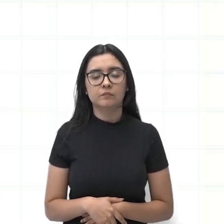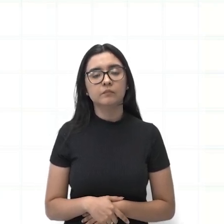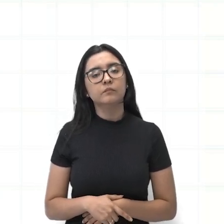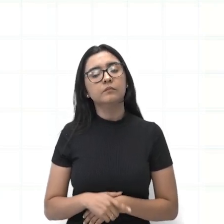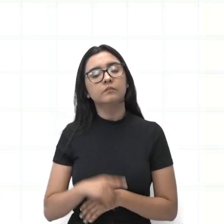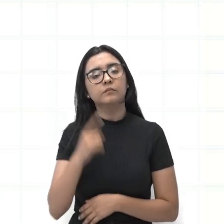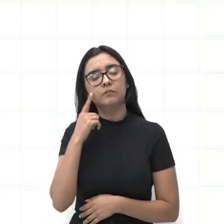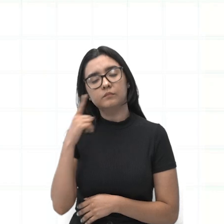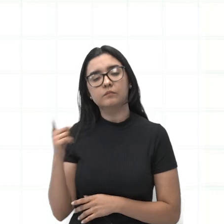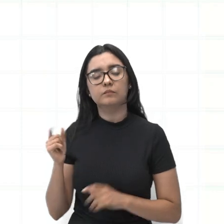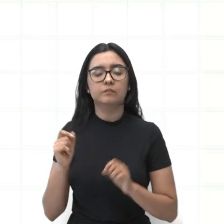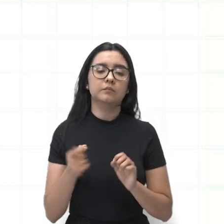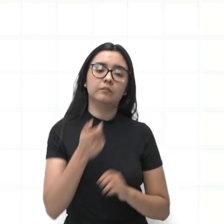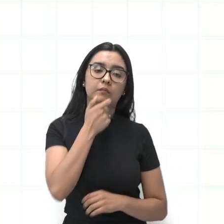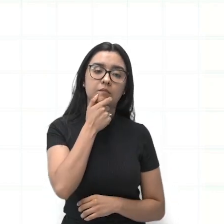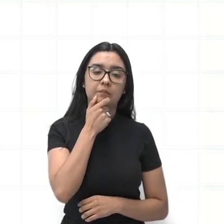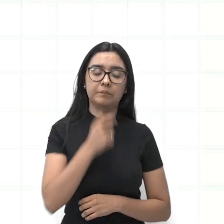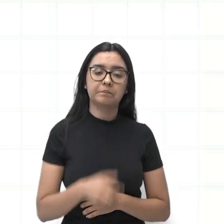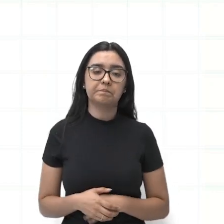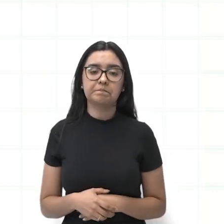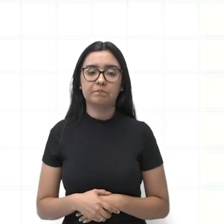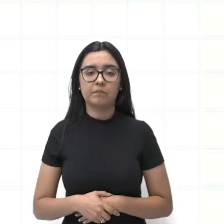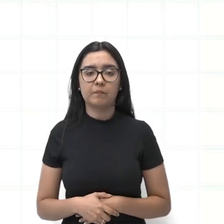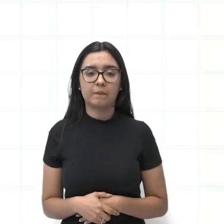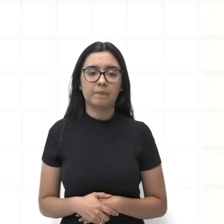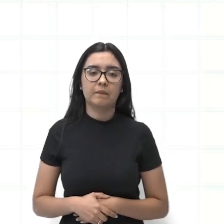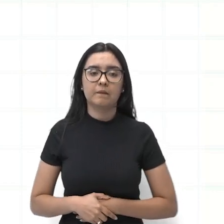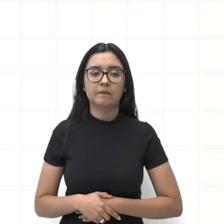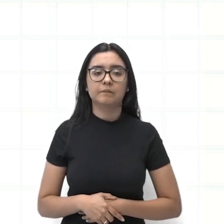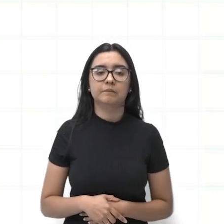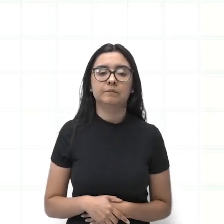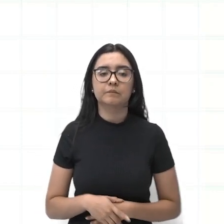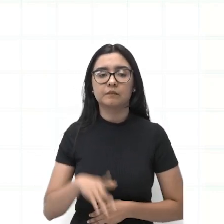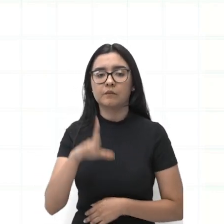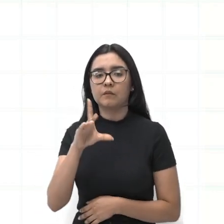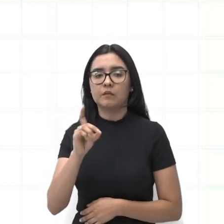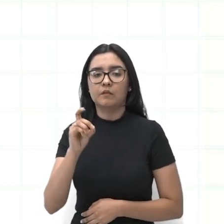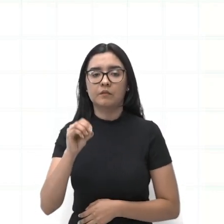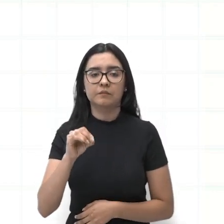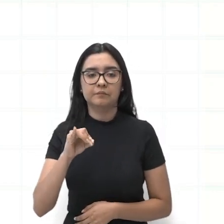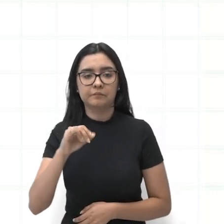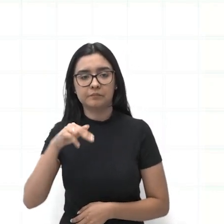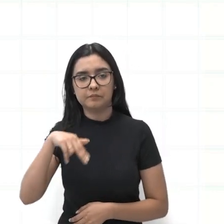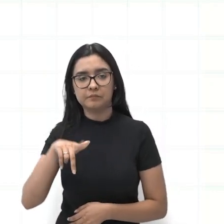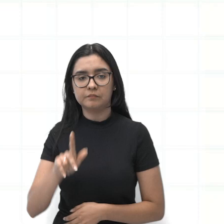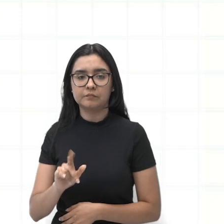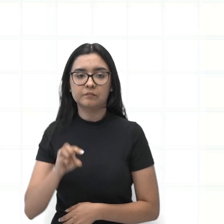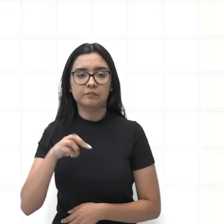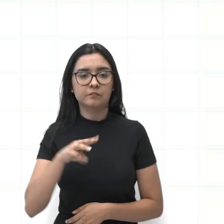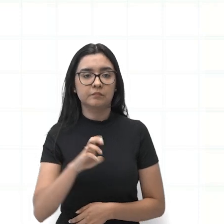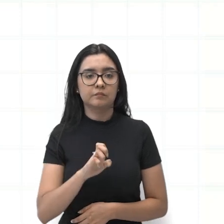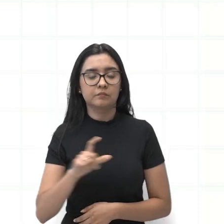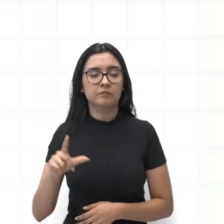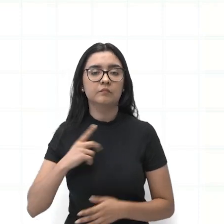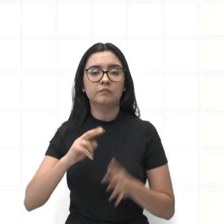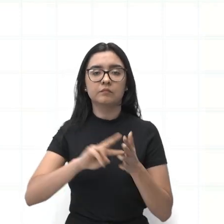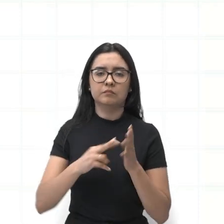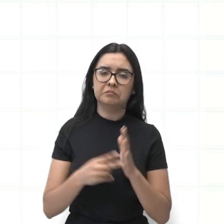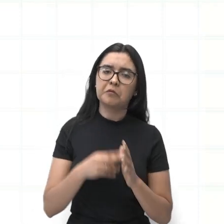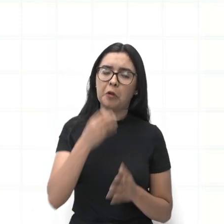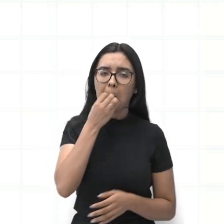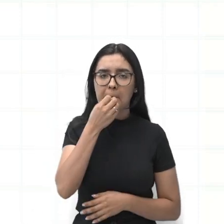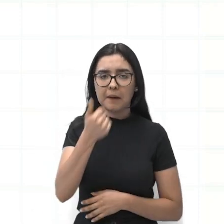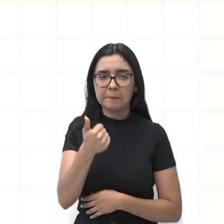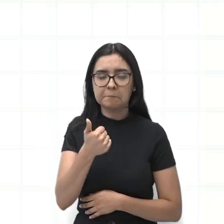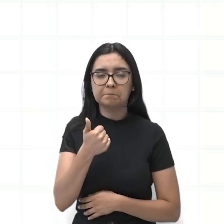Doing well. By the way, how big is your family? Doing well quer dizer, indo. Tô bem, tô indo, né? Tá tudo bem.